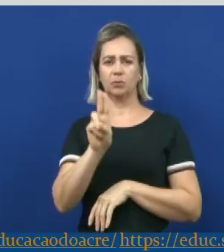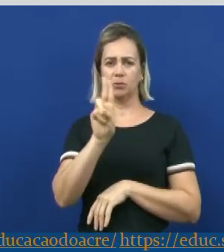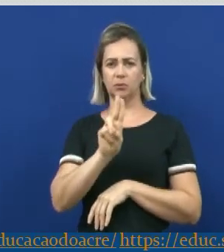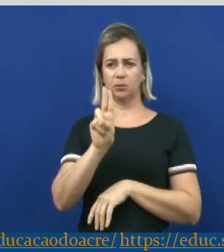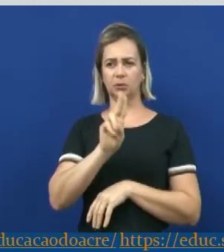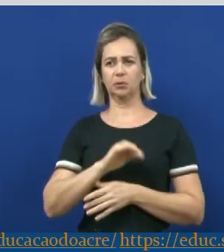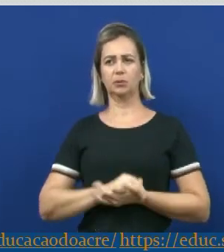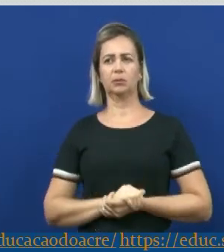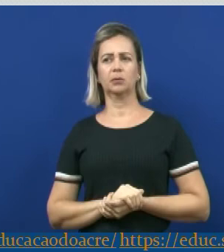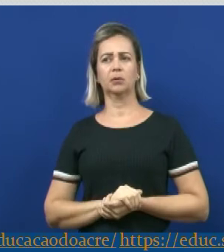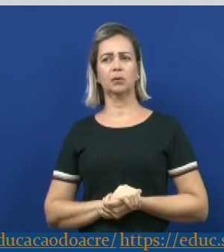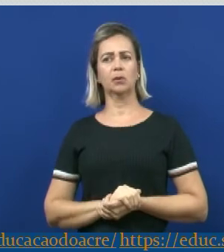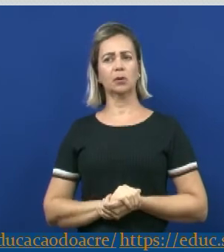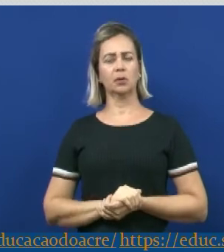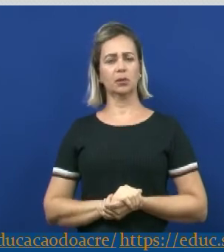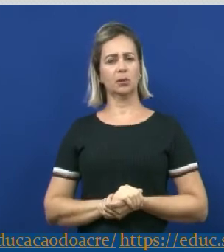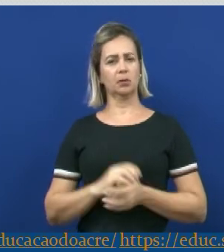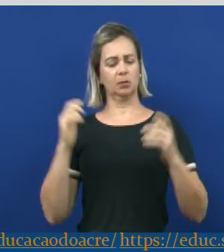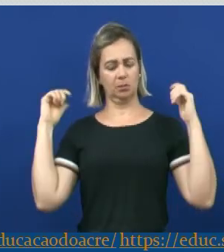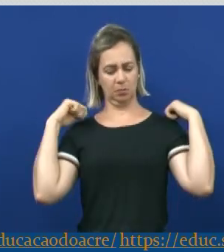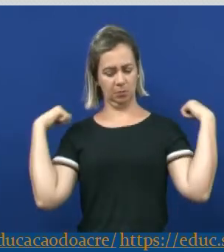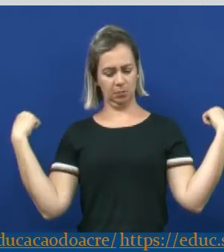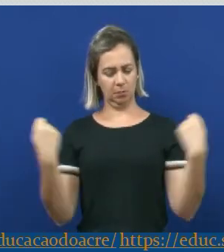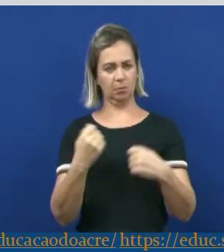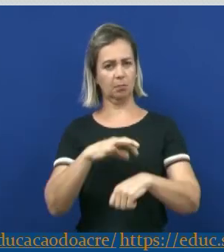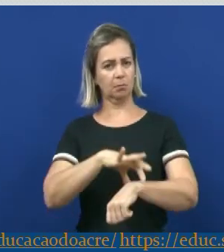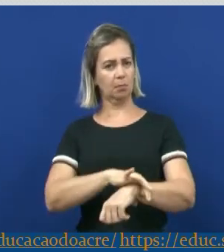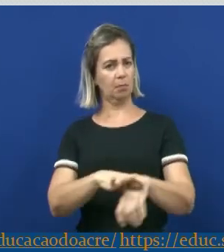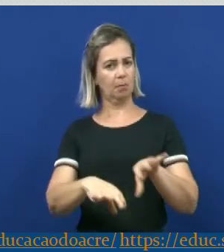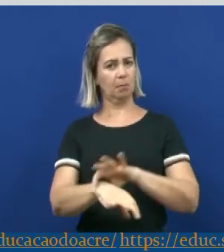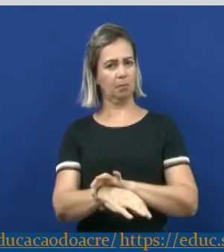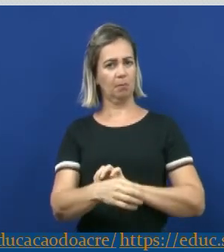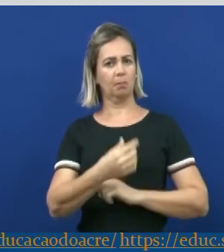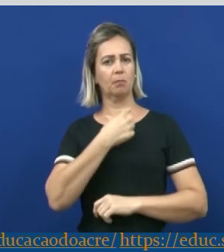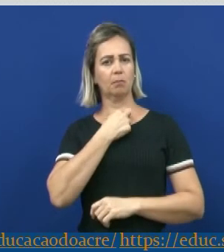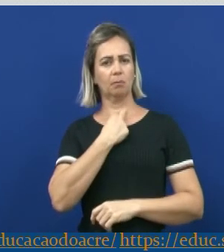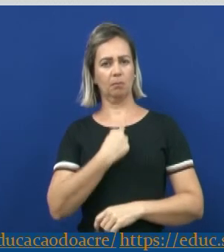Relacionado à roupa, ó, lleva um traje masculino, certo?